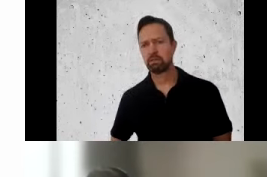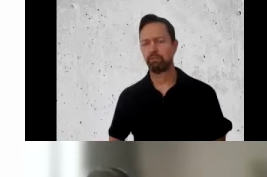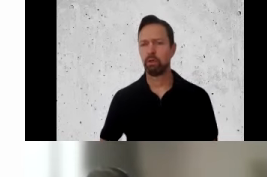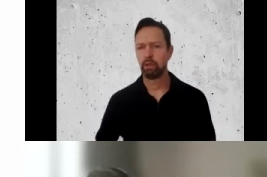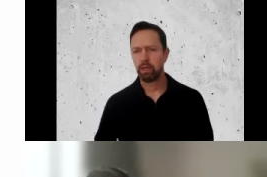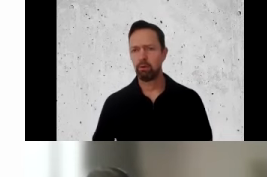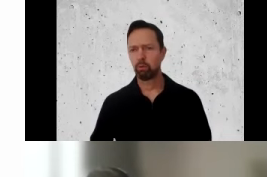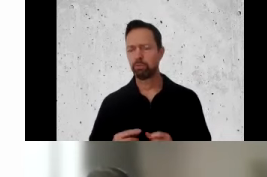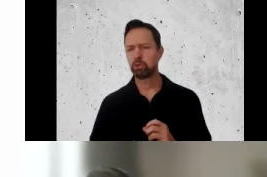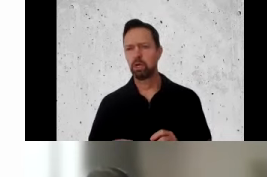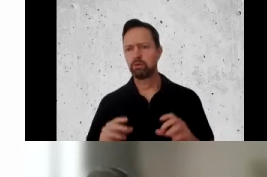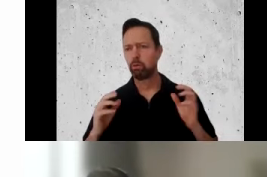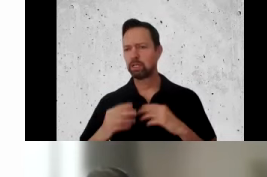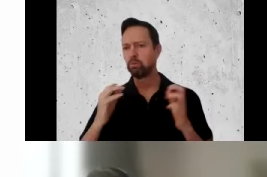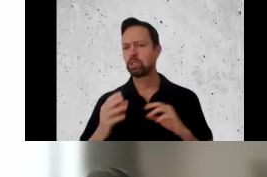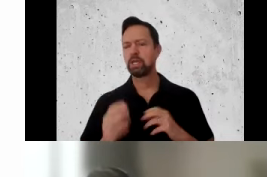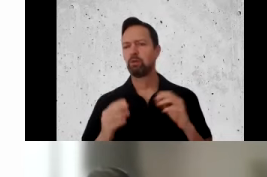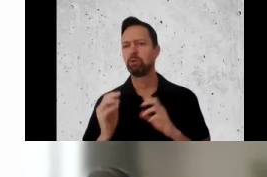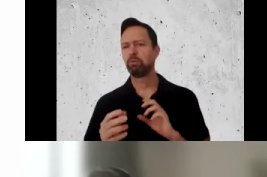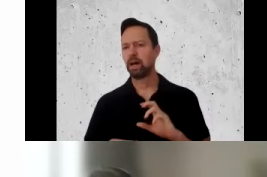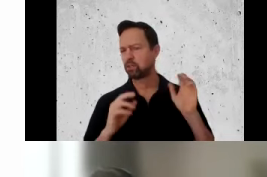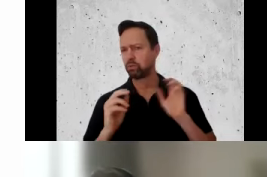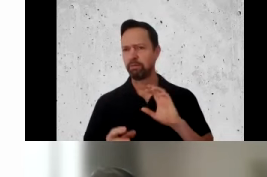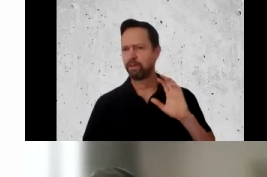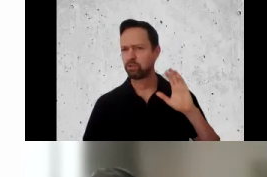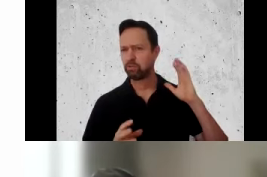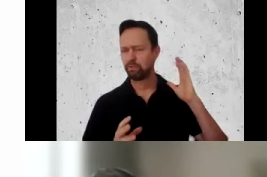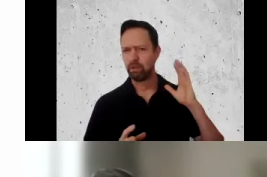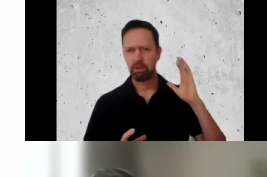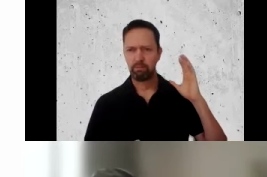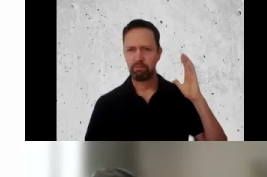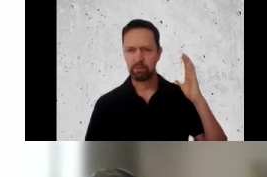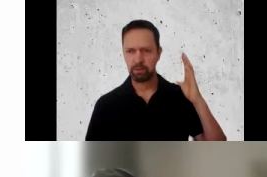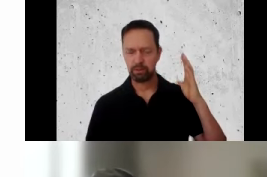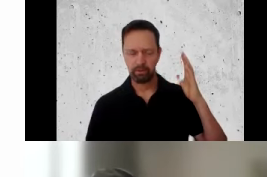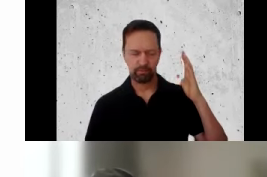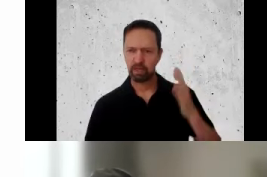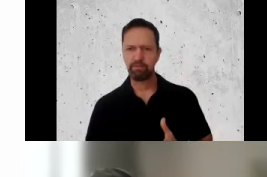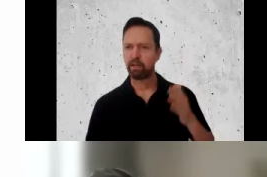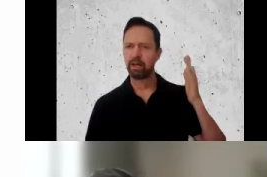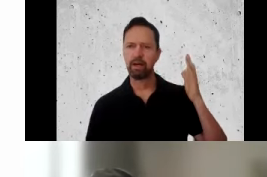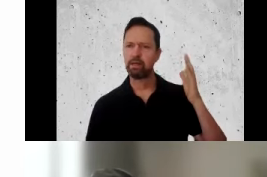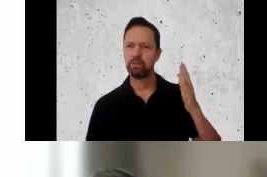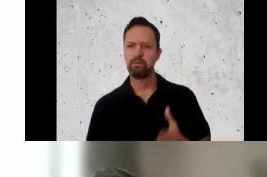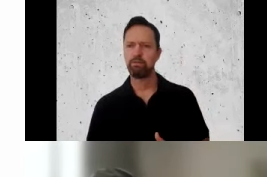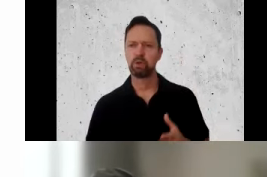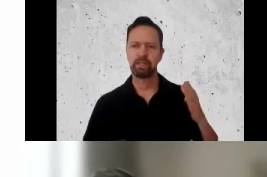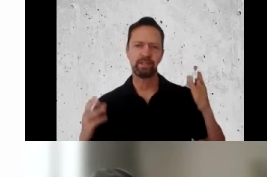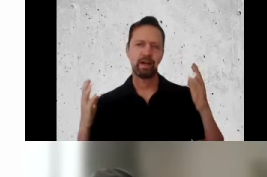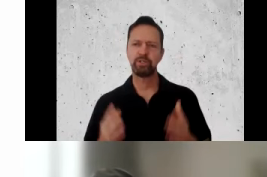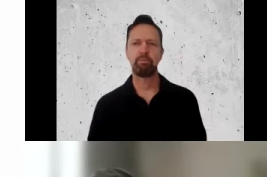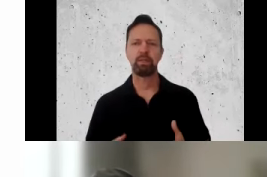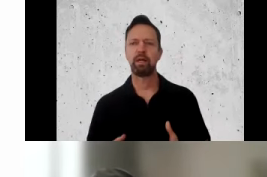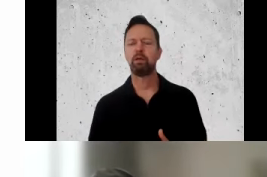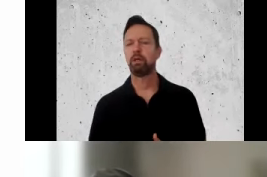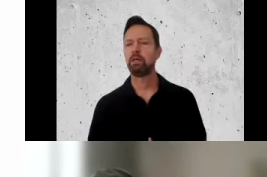incerteza. Se for um contrato muito certo, muito fácil de verificar e de